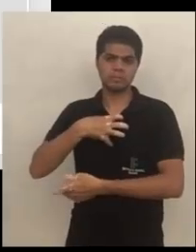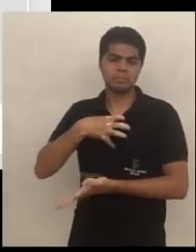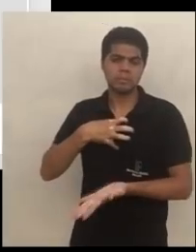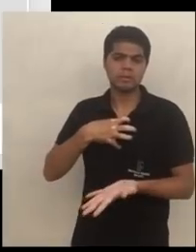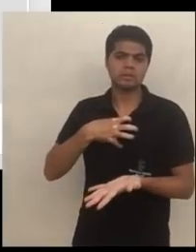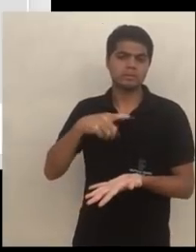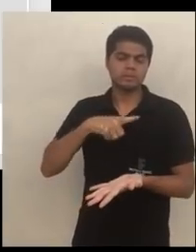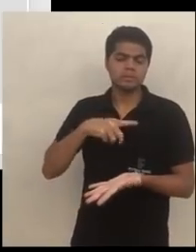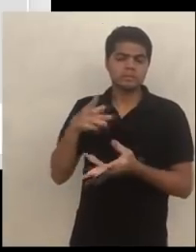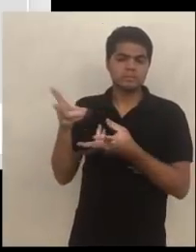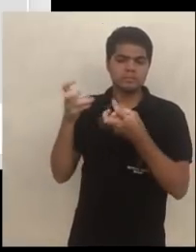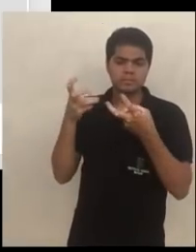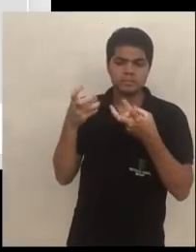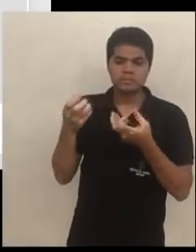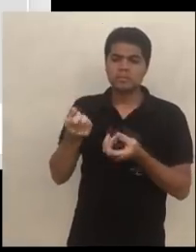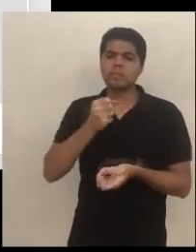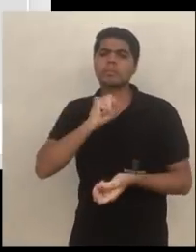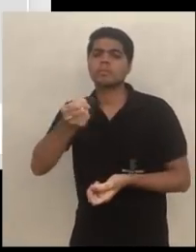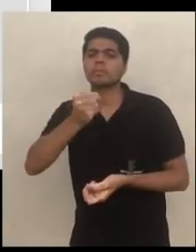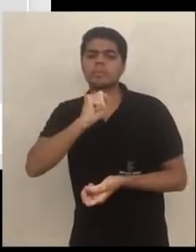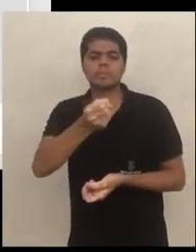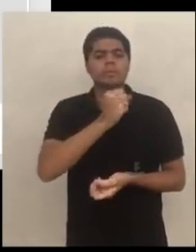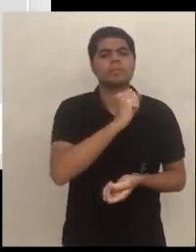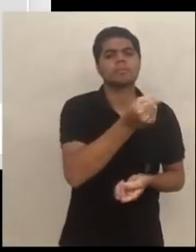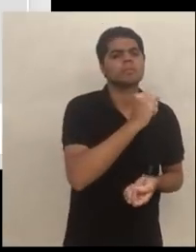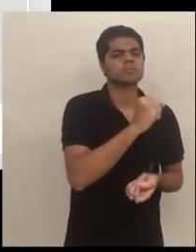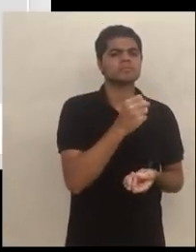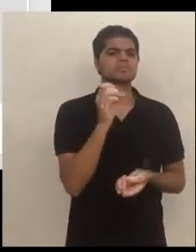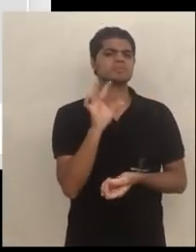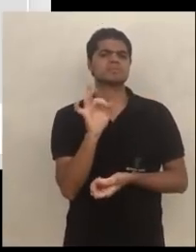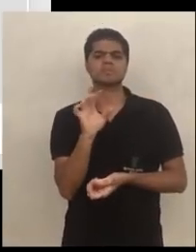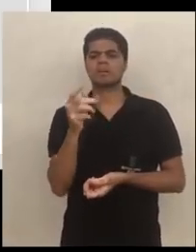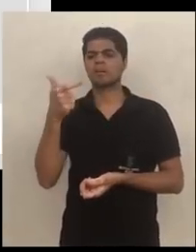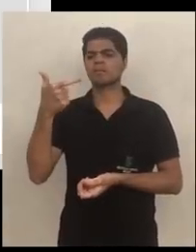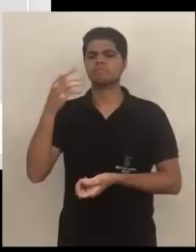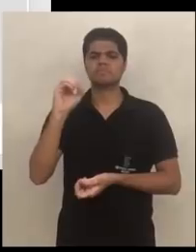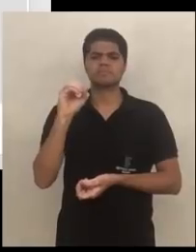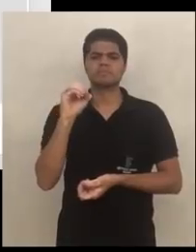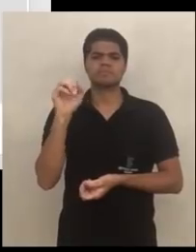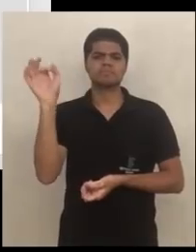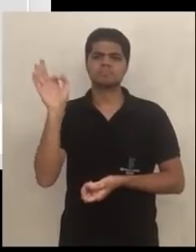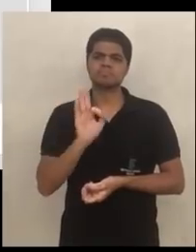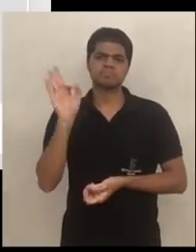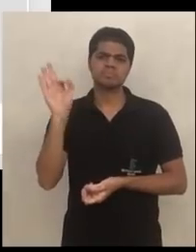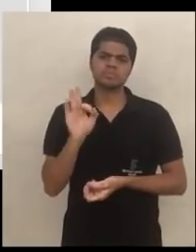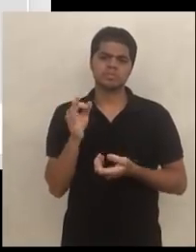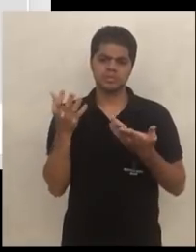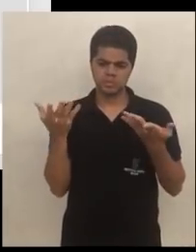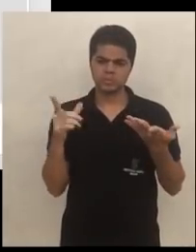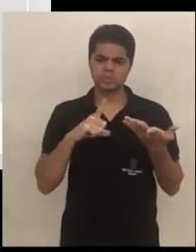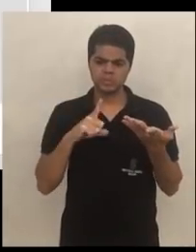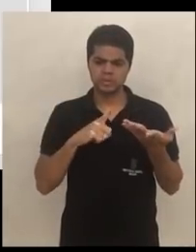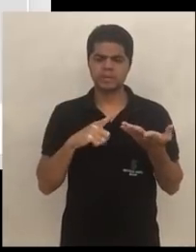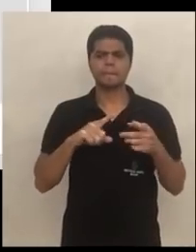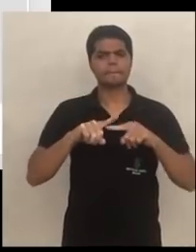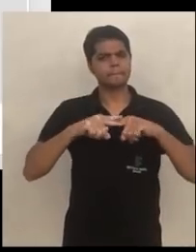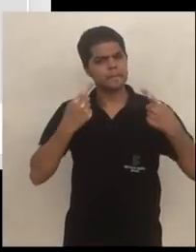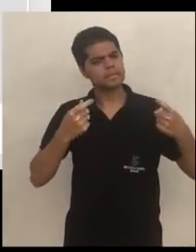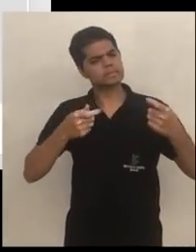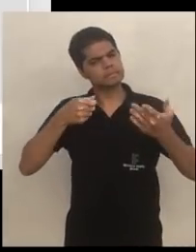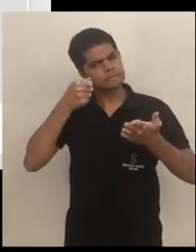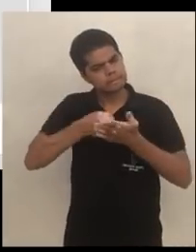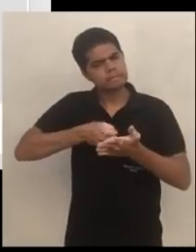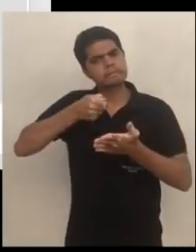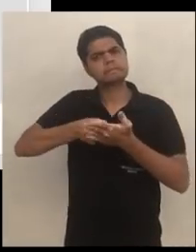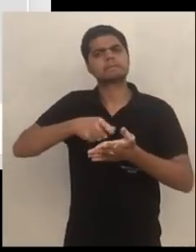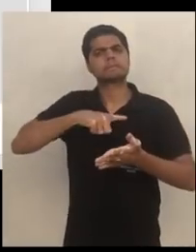entrevistados consumiram produtos orgânicos nos últimos 30 dias. Então é um número significativo, mas ainda que em relação